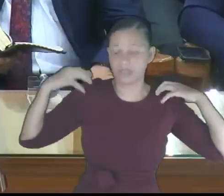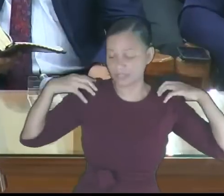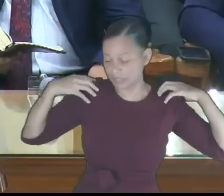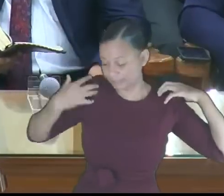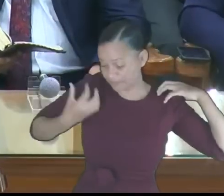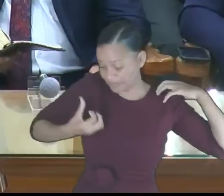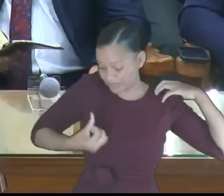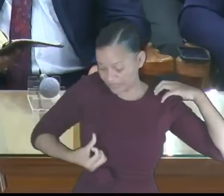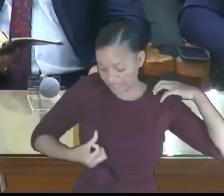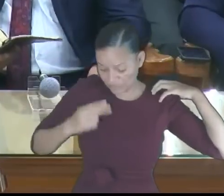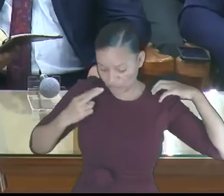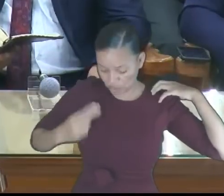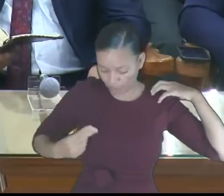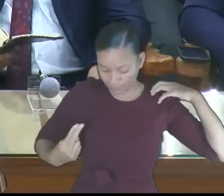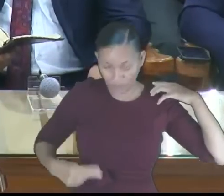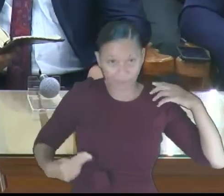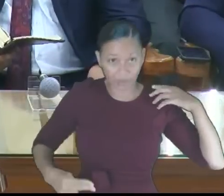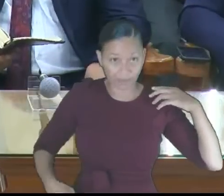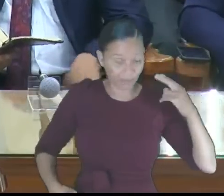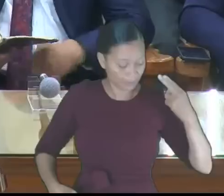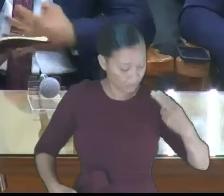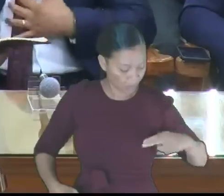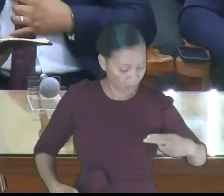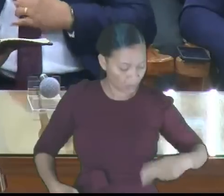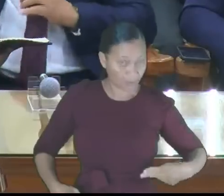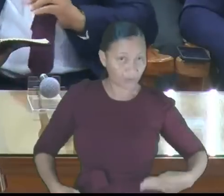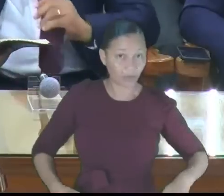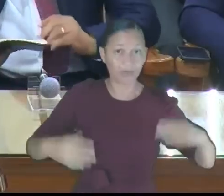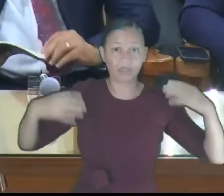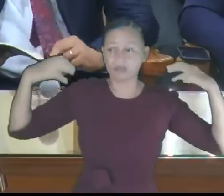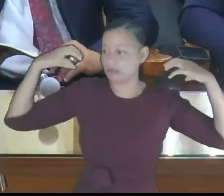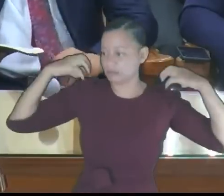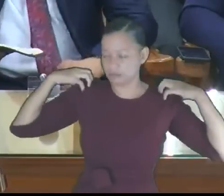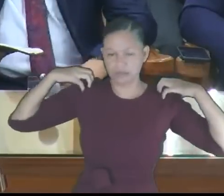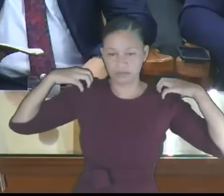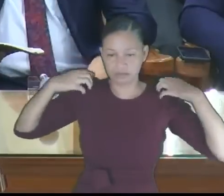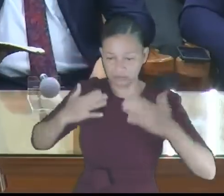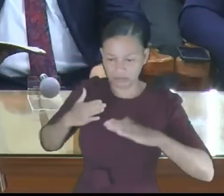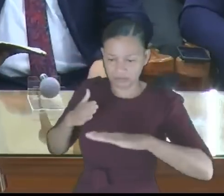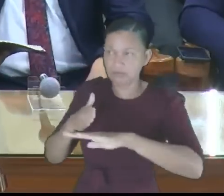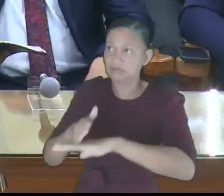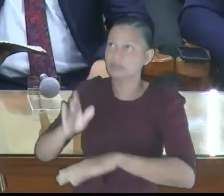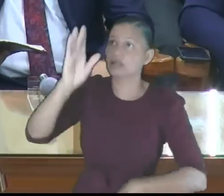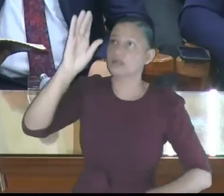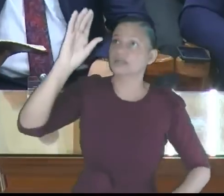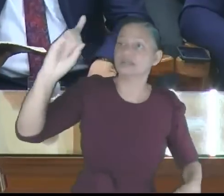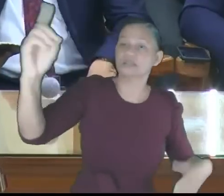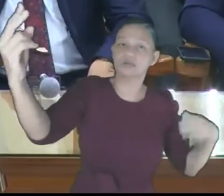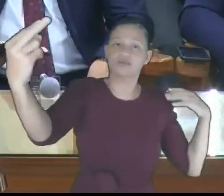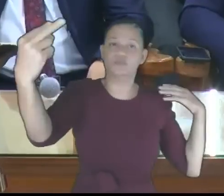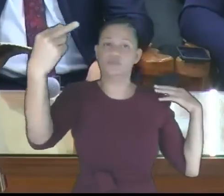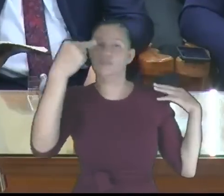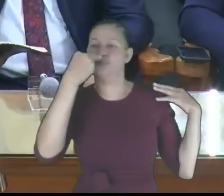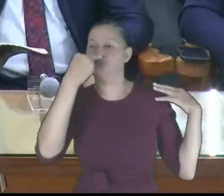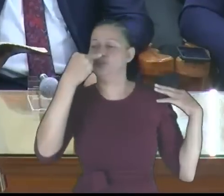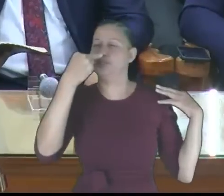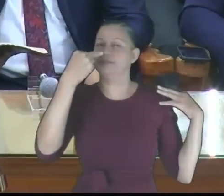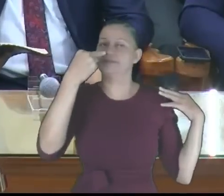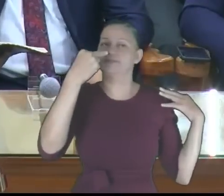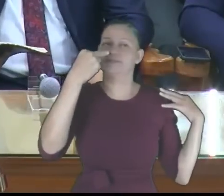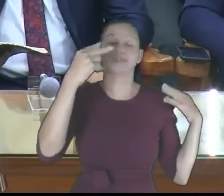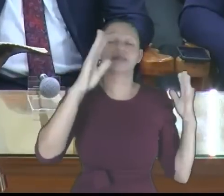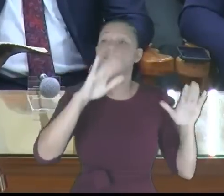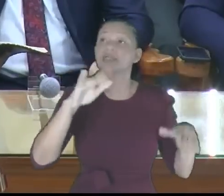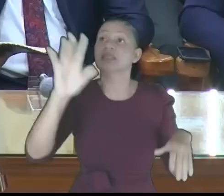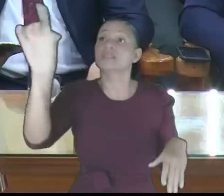e 6 nomes do outro. Quando Arão entrava diante de Deus, que Deus olhava para Arão, quem era que Arão via? Aliás,